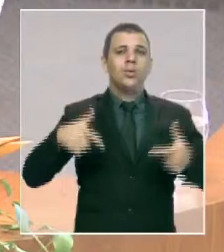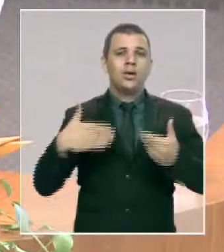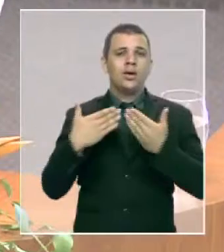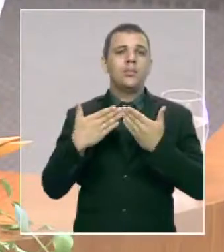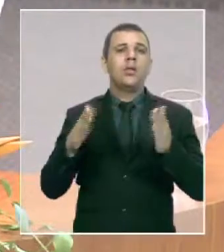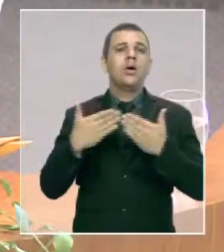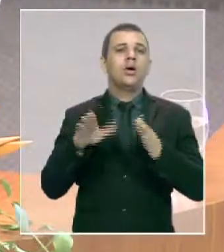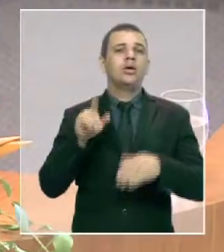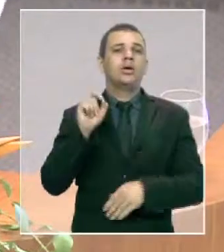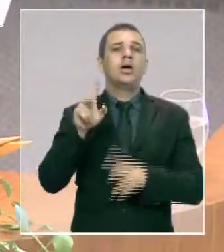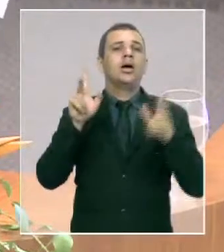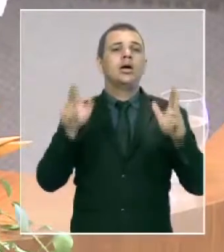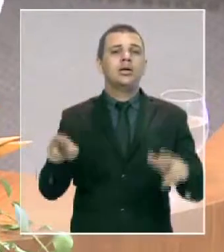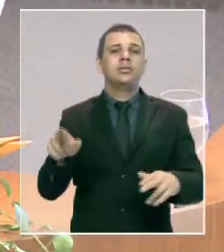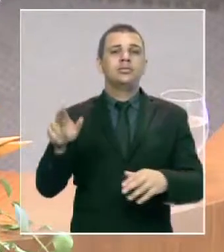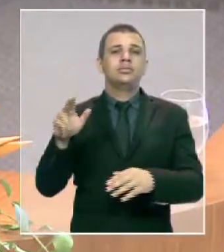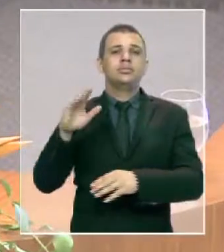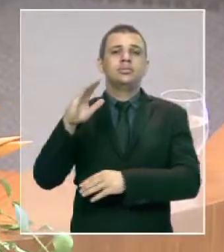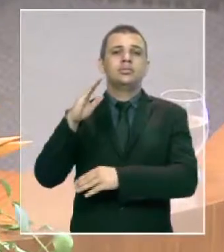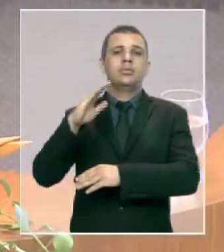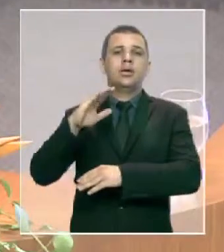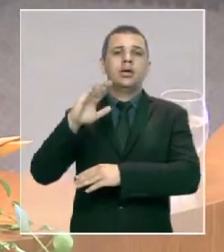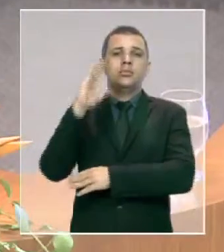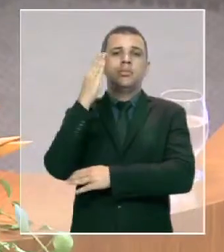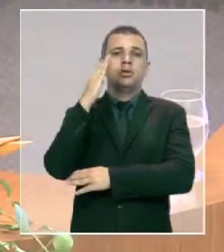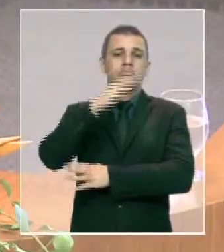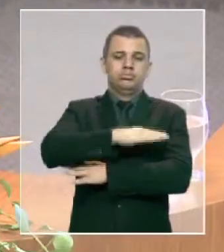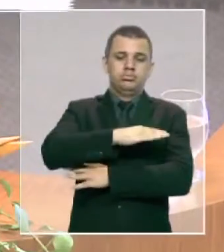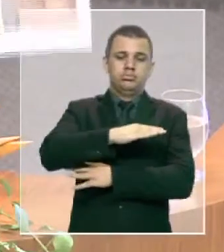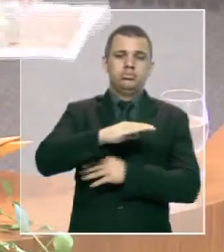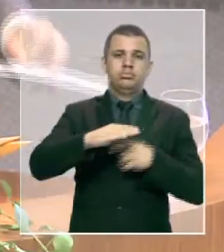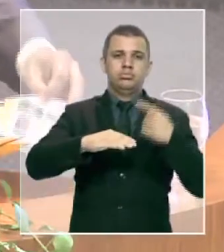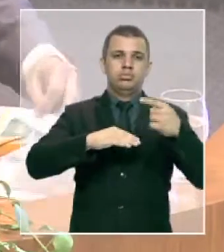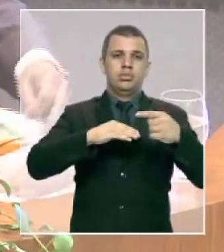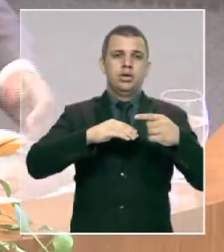porteira, ou um pedaço de pau amarrado com uma corda.